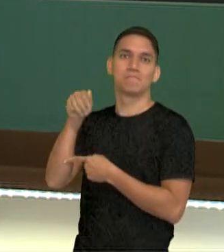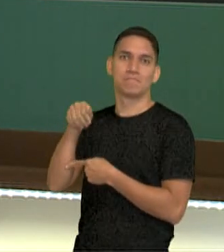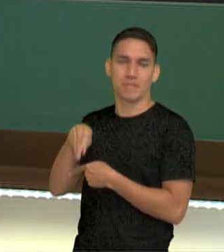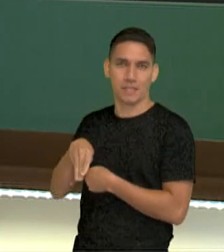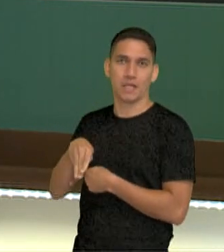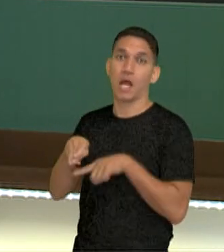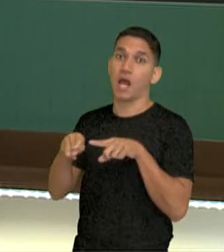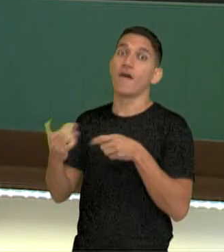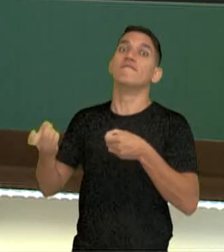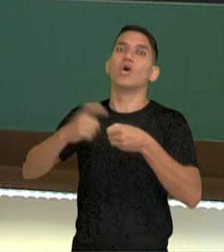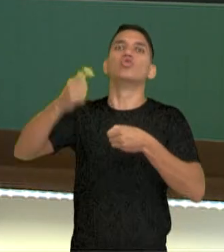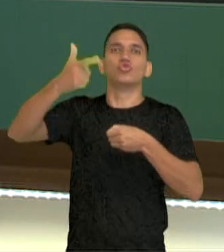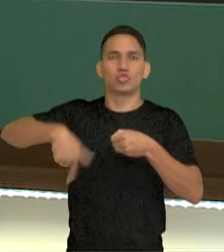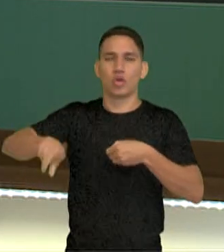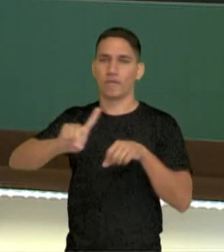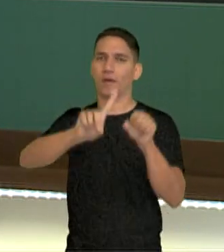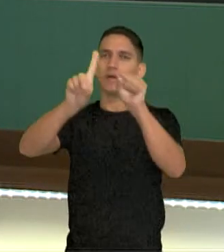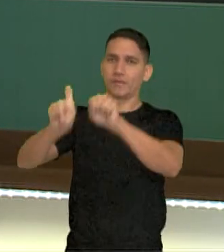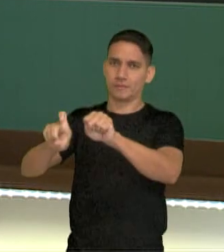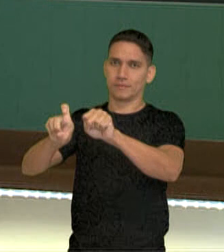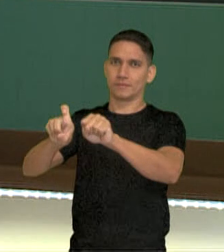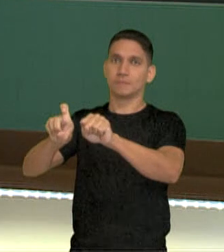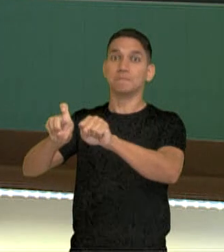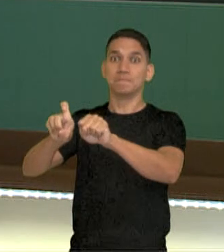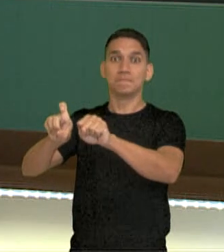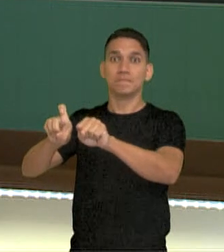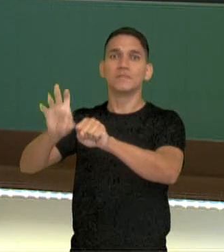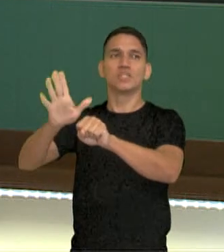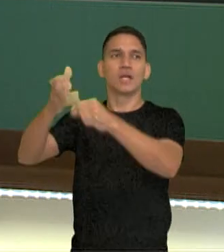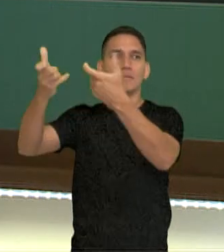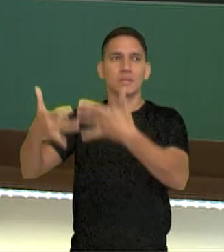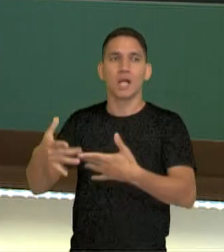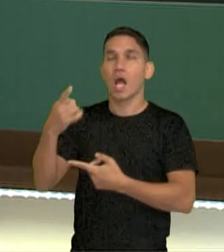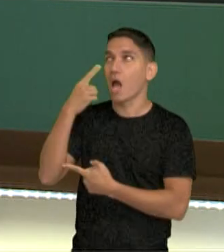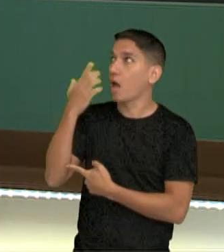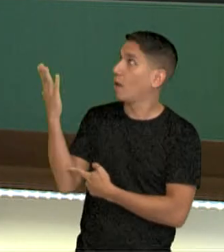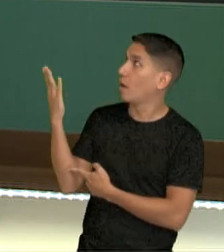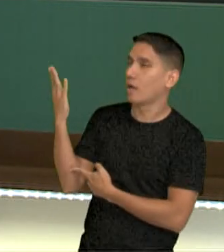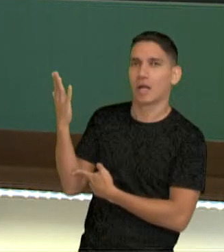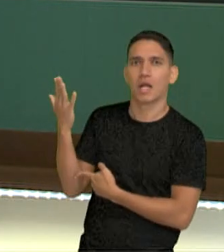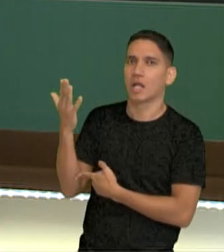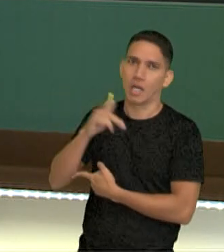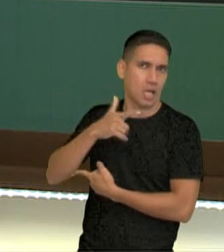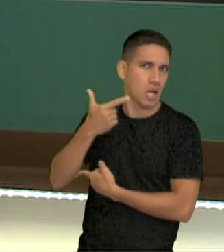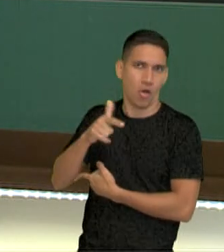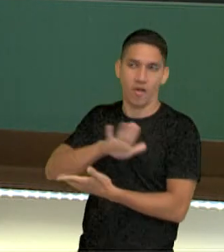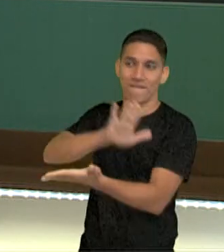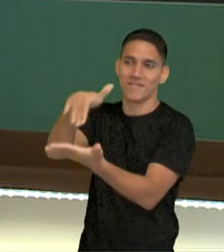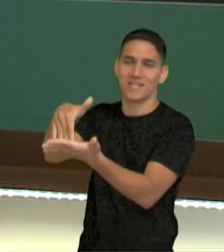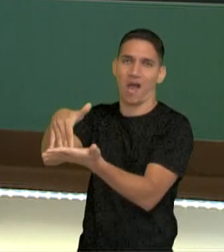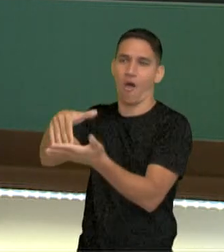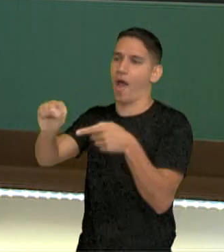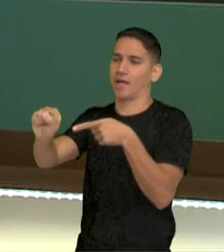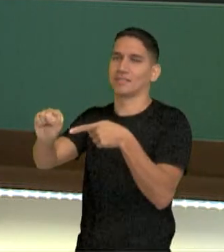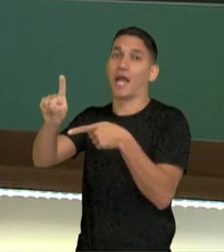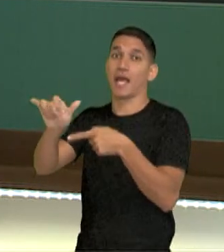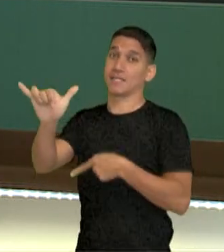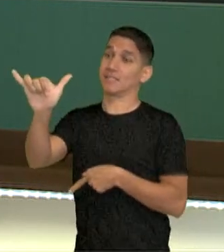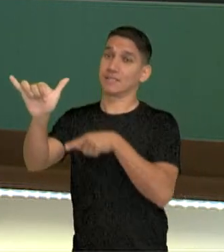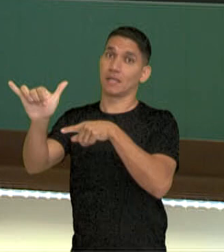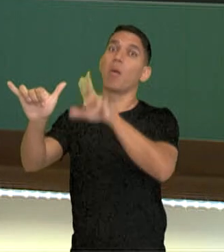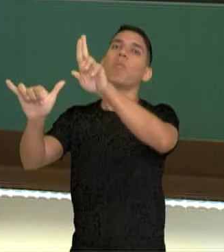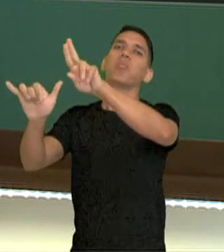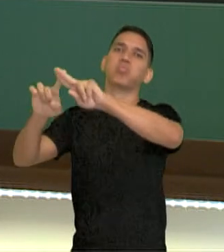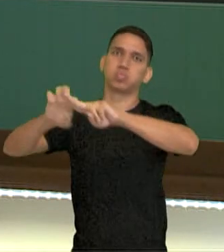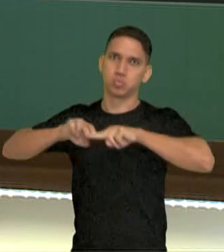genitivo normal, aquele primeiro que a gente falou. Ó, Barney não terminou em S, então a teacher colocou apóstrofo e